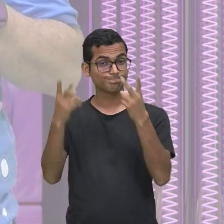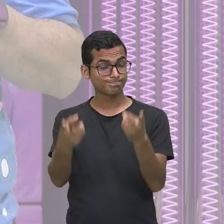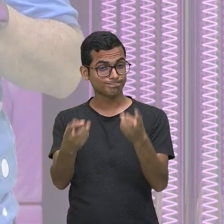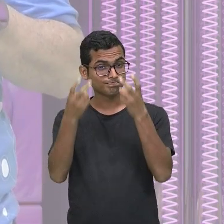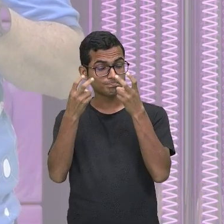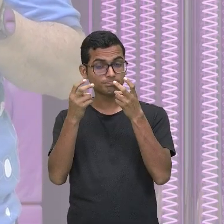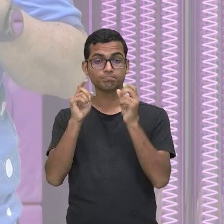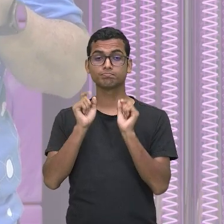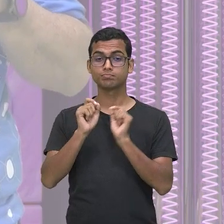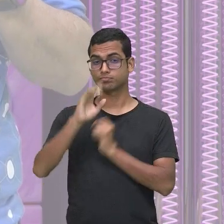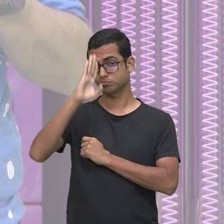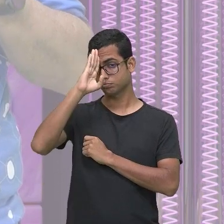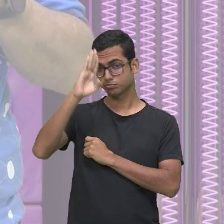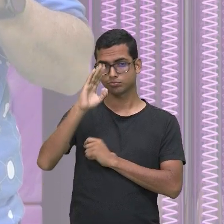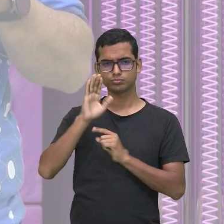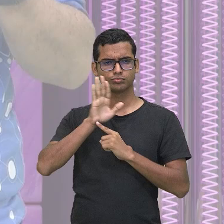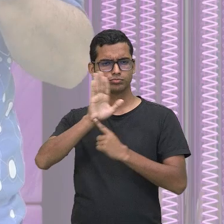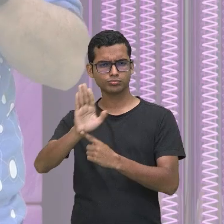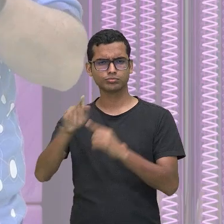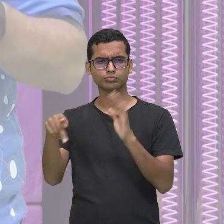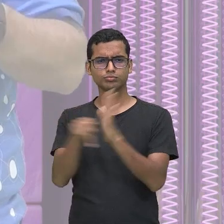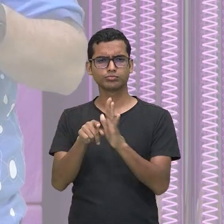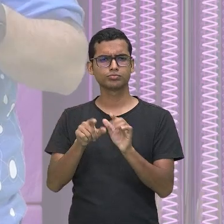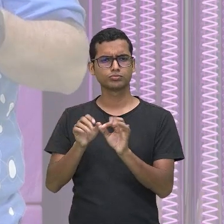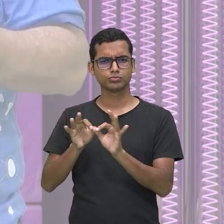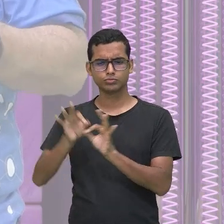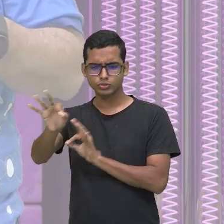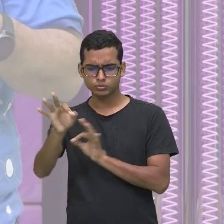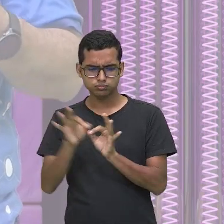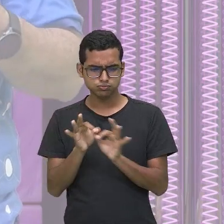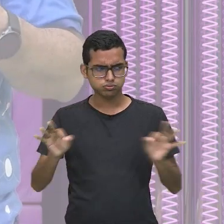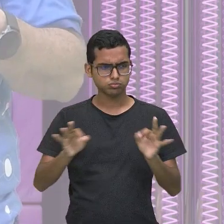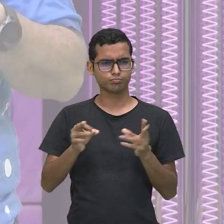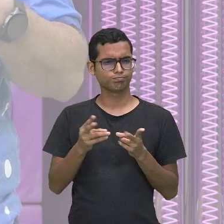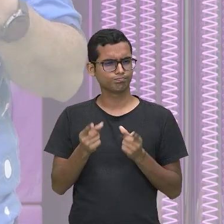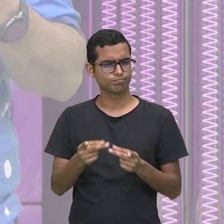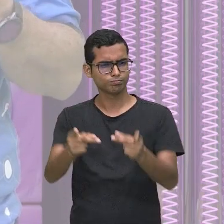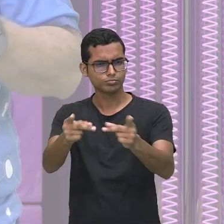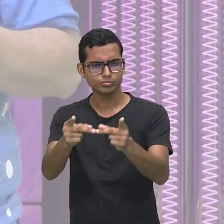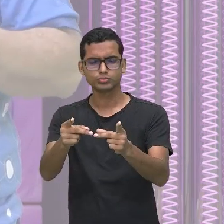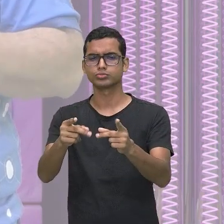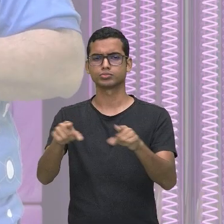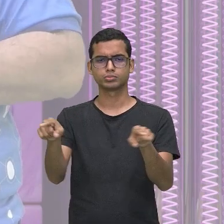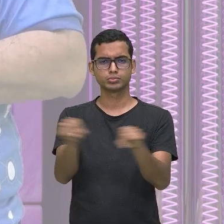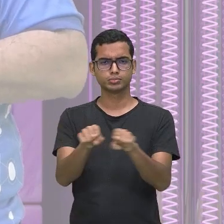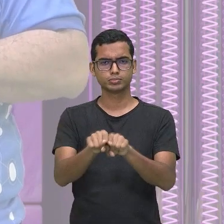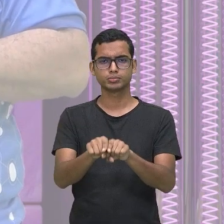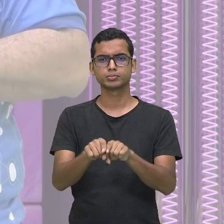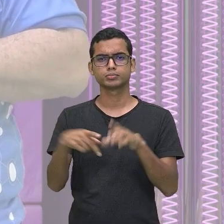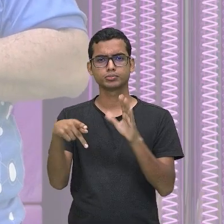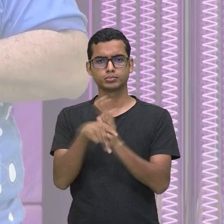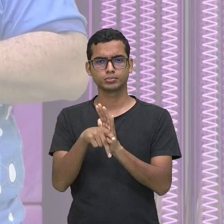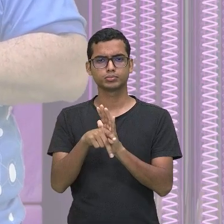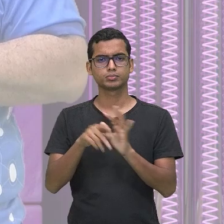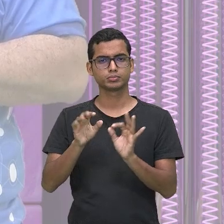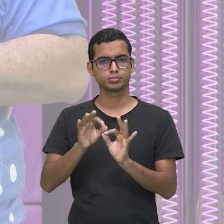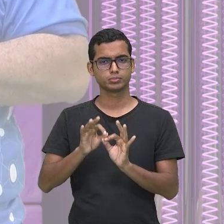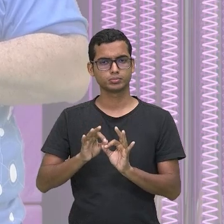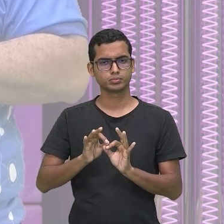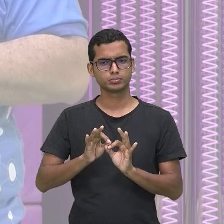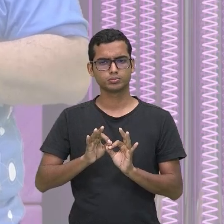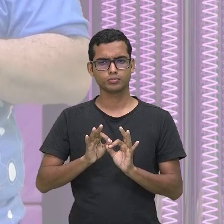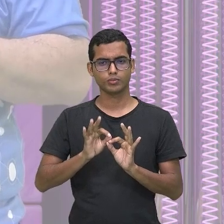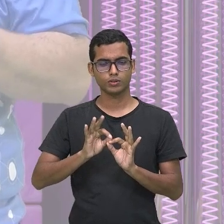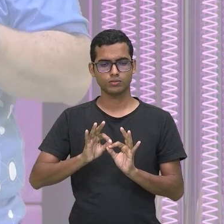está sendo colocado infinitas retas, no nosso caso, tanto na direção horizontal quanto na